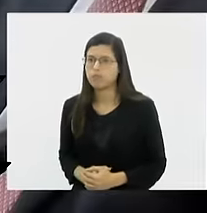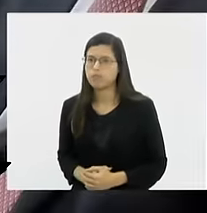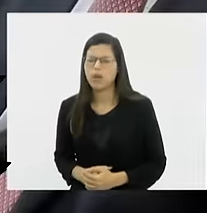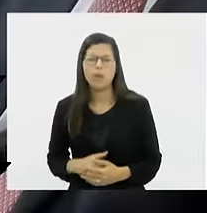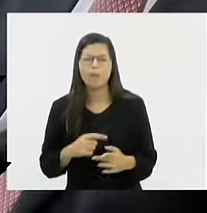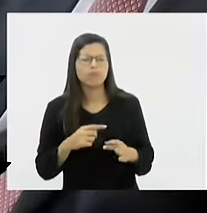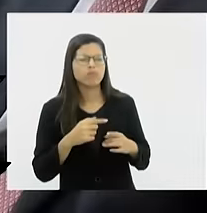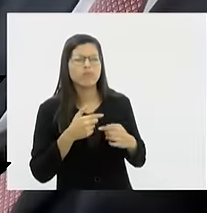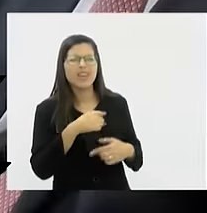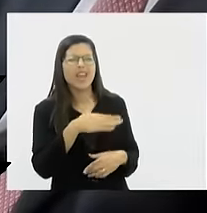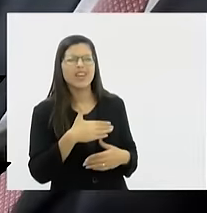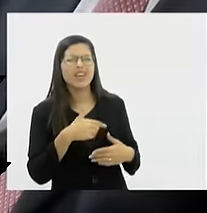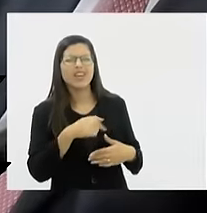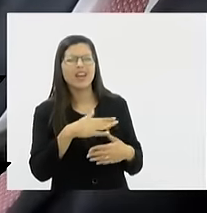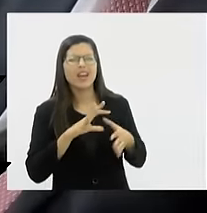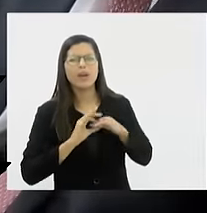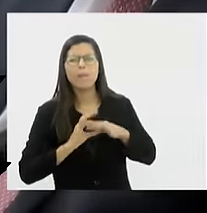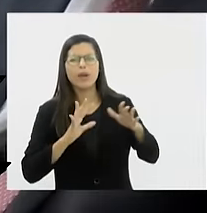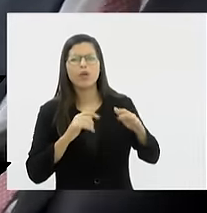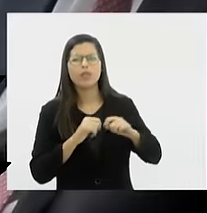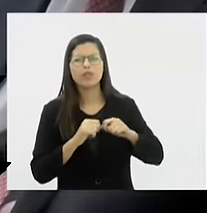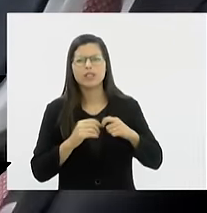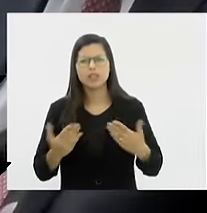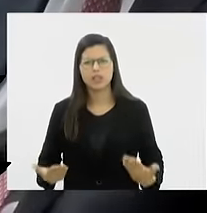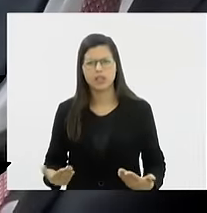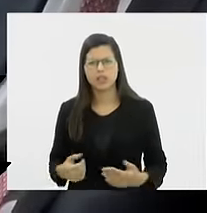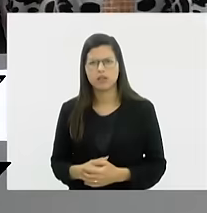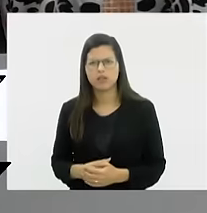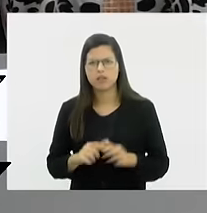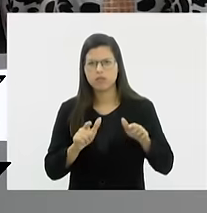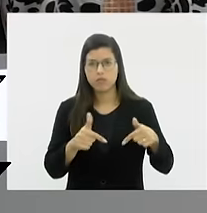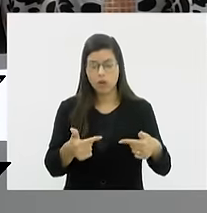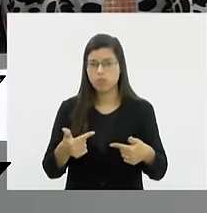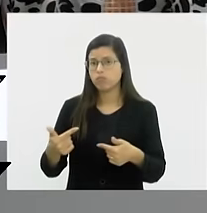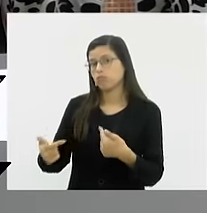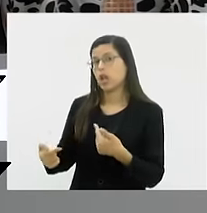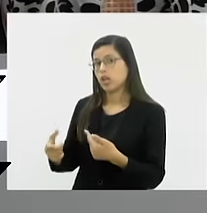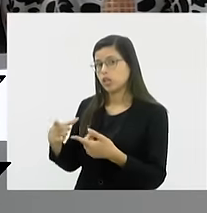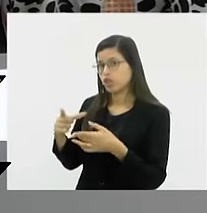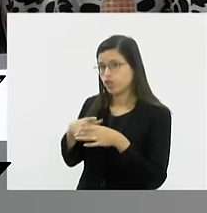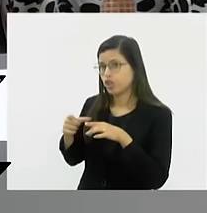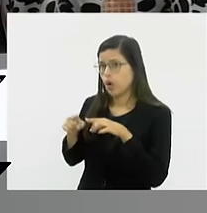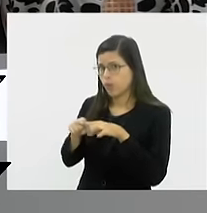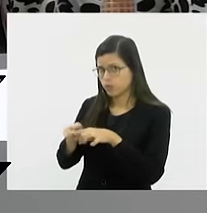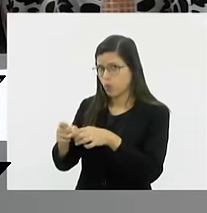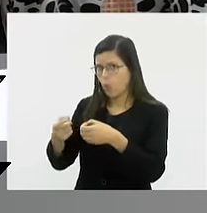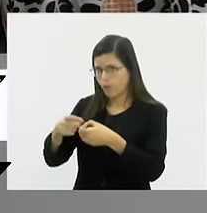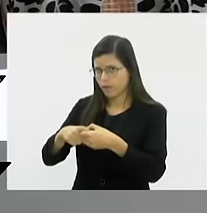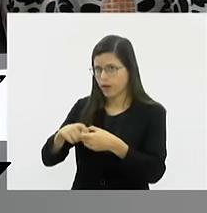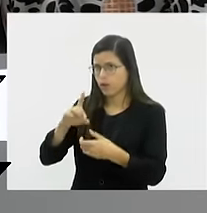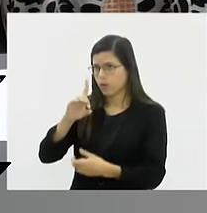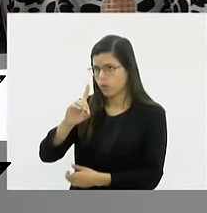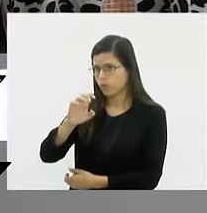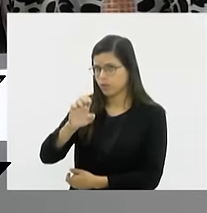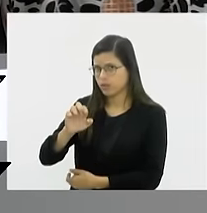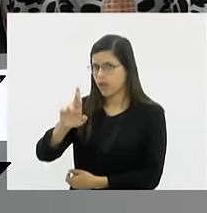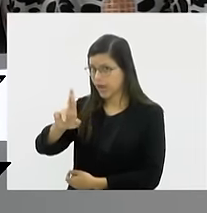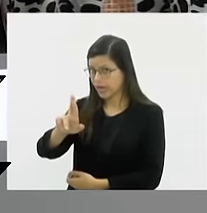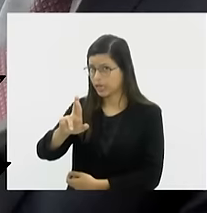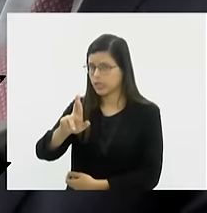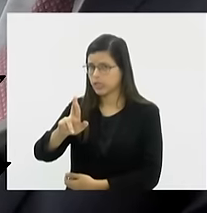quem? Quem autorizou a fazer isso? Existia um convênio com o DER. Existe com ainda DER. Um convênio com o DER. Com o